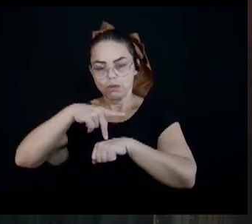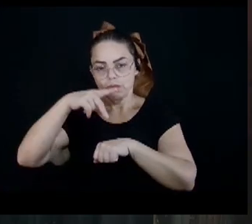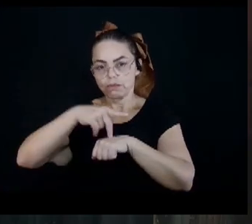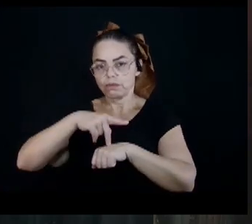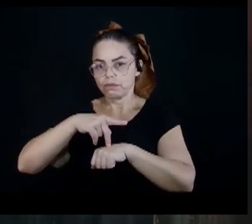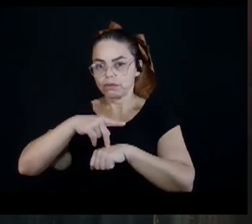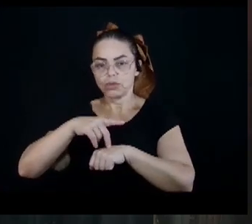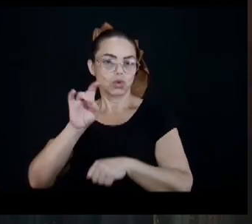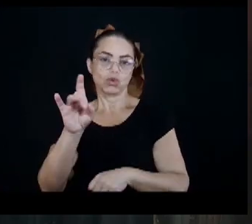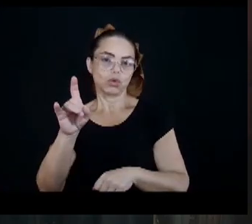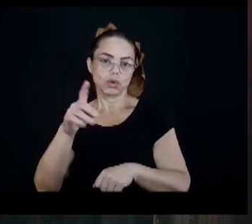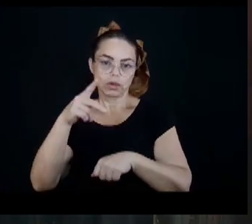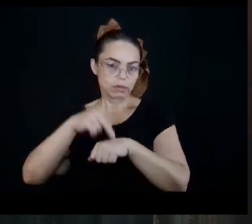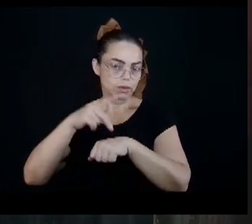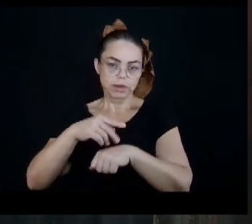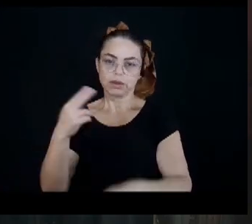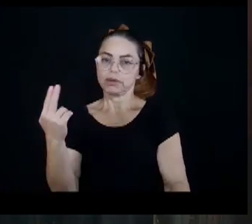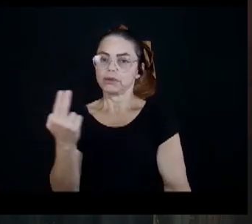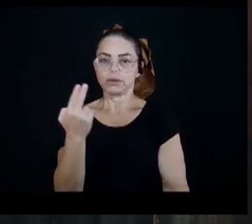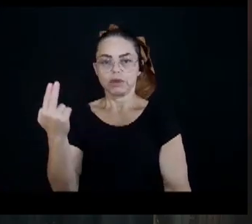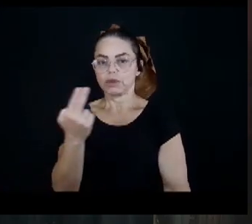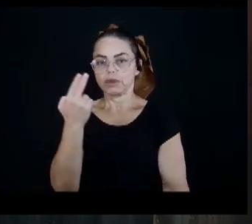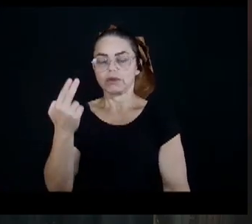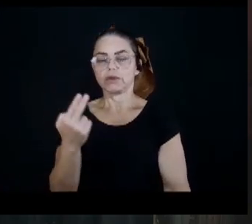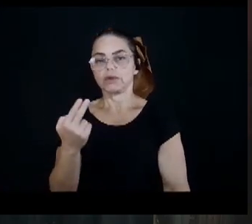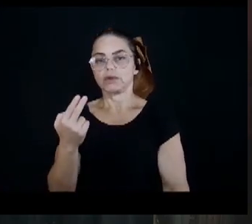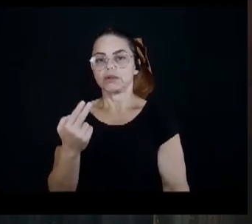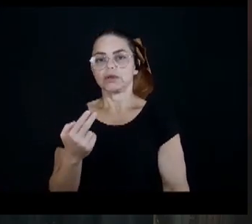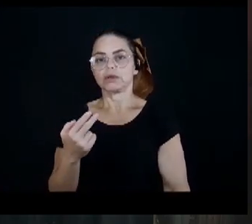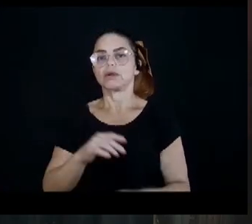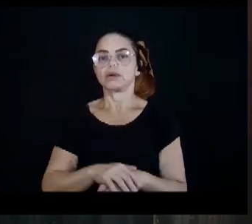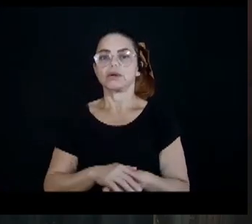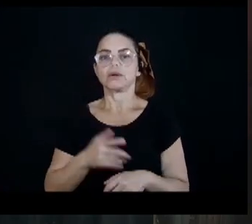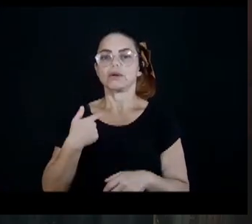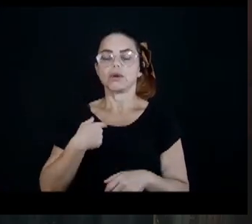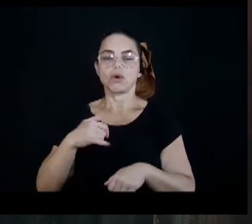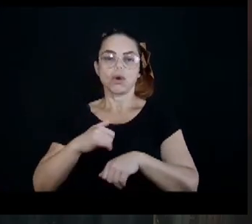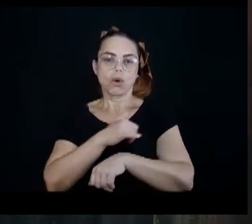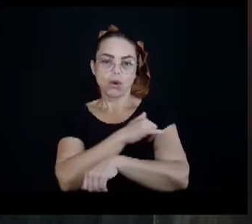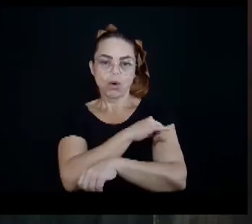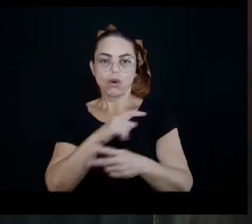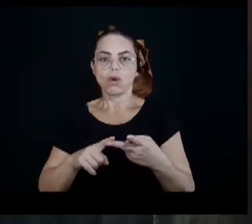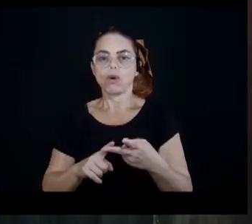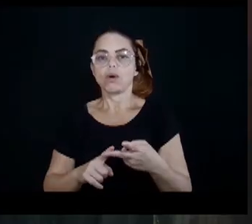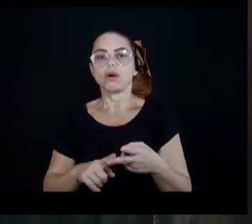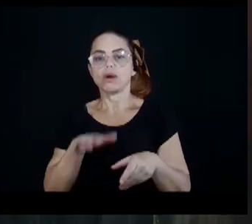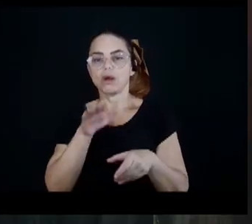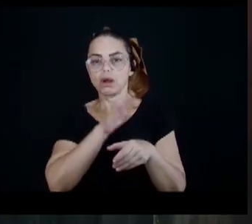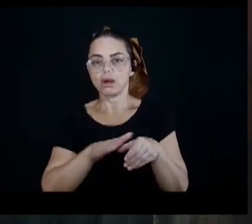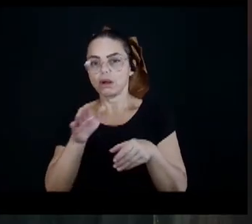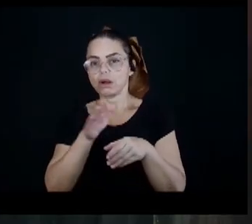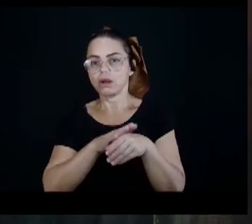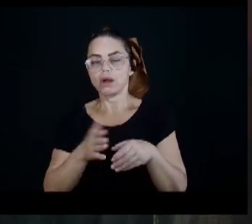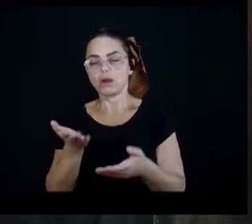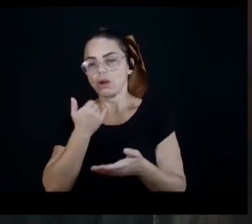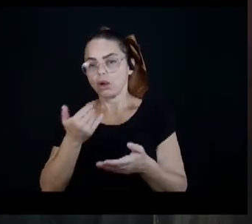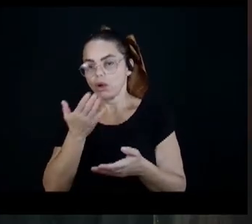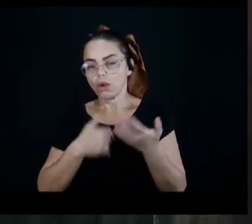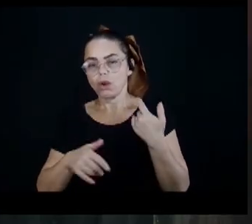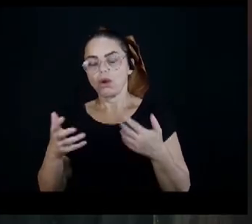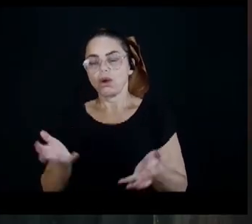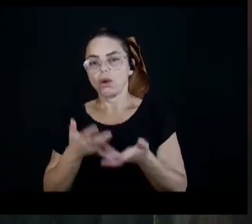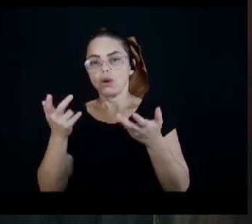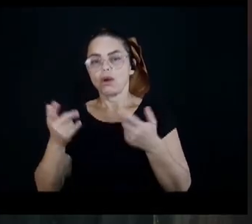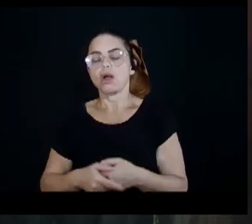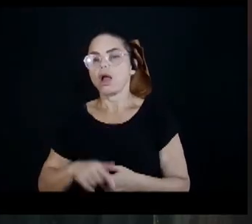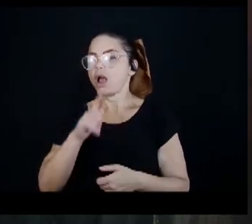Só proteína, não esquece da fibra, não esquece da gordura, não esquece muita água, e não é só aquela história da quarta série